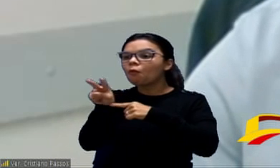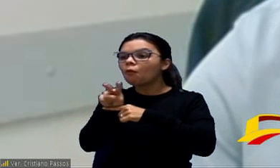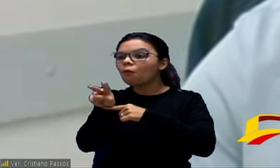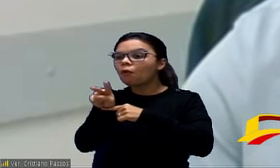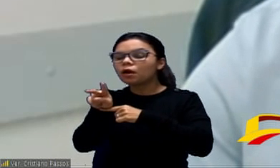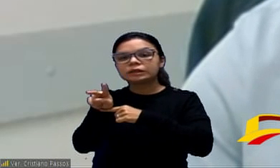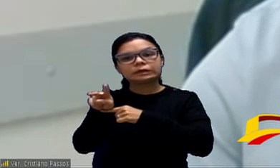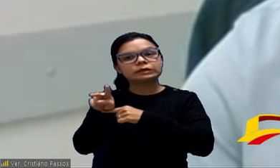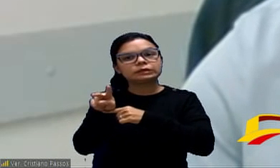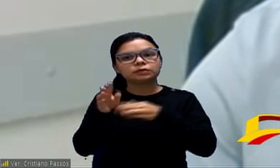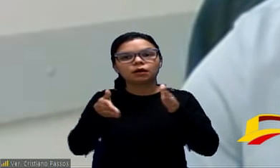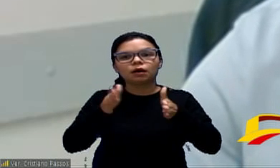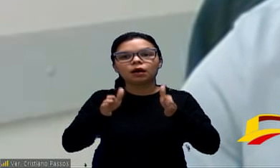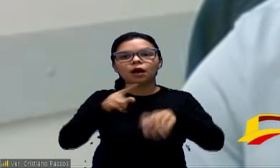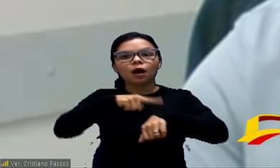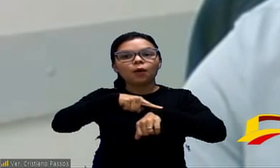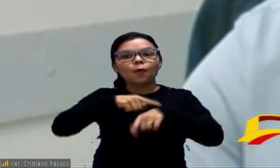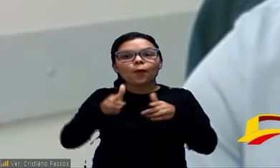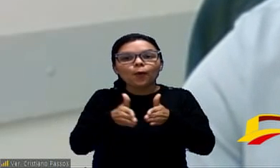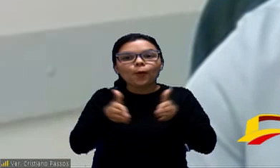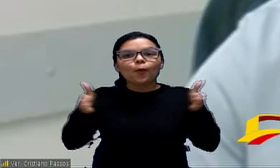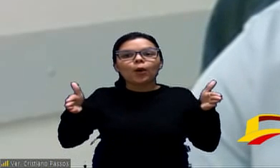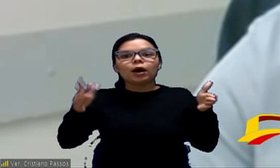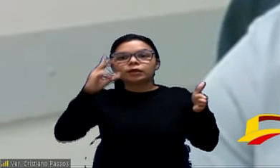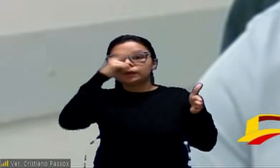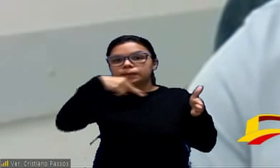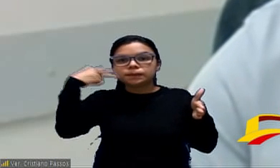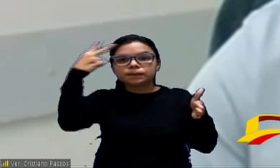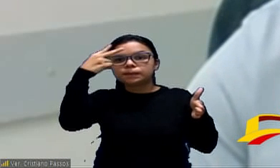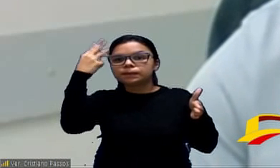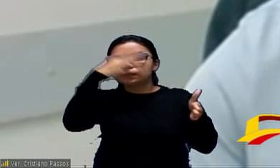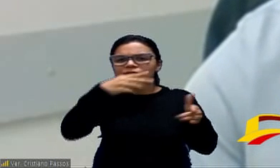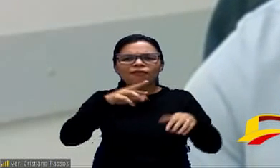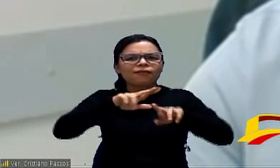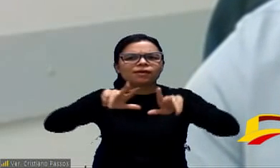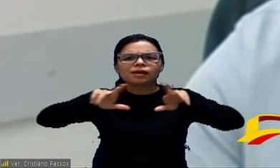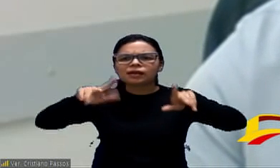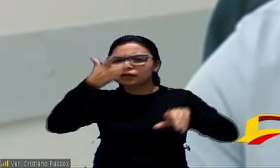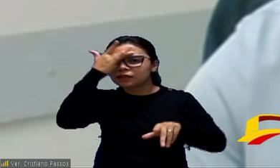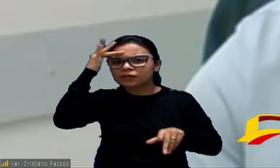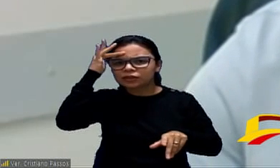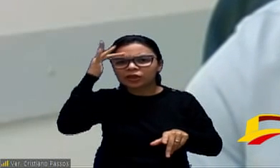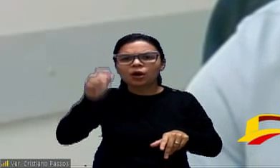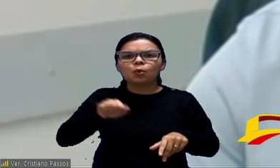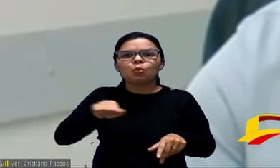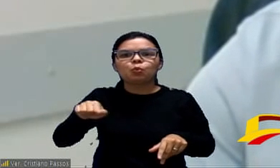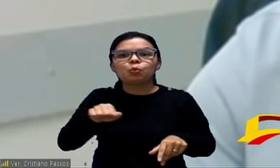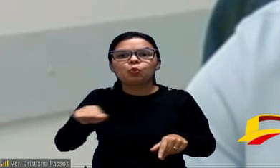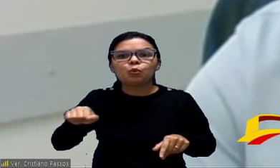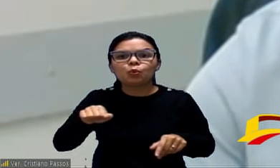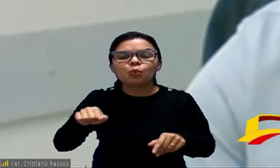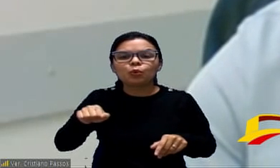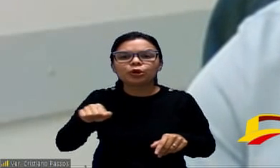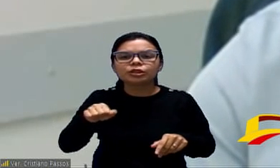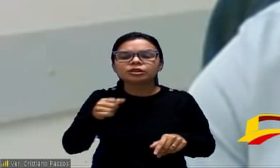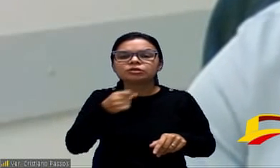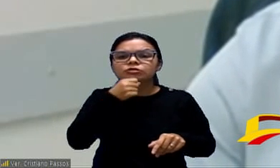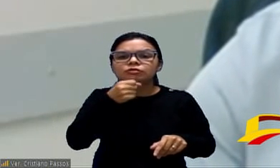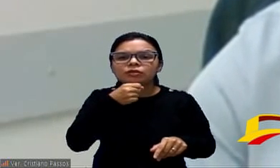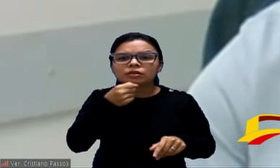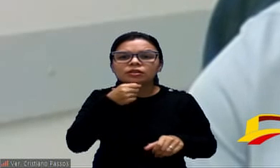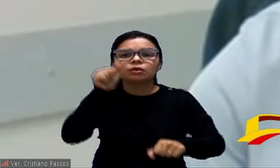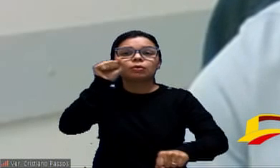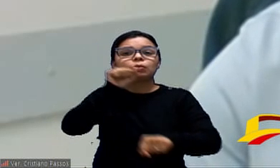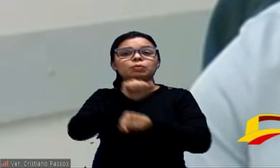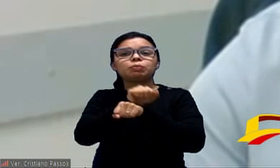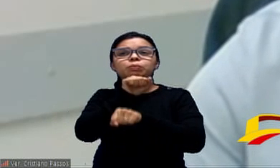muito. E tinha várias pessoas lá de idade, pessoas com comorbidade, gestantes, que tinham que ficar esperando